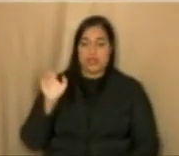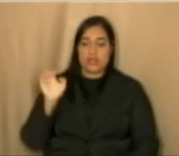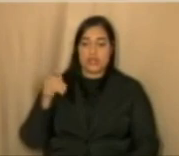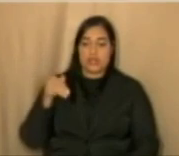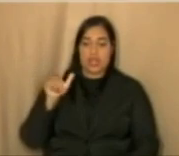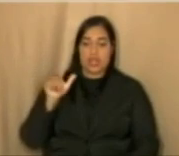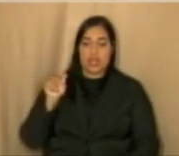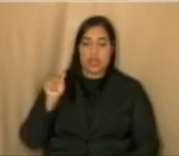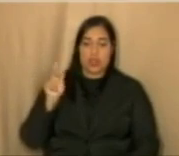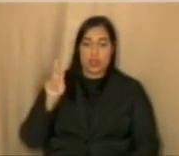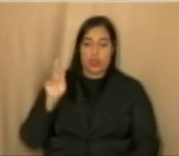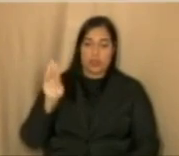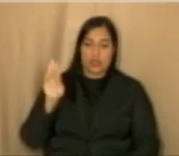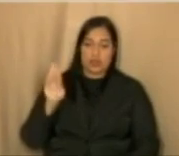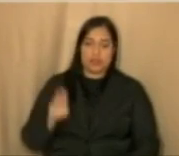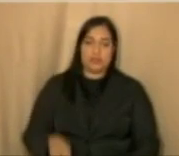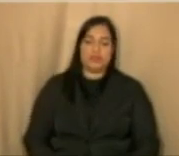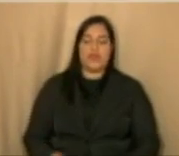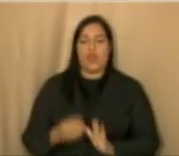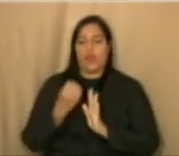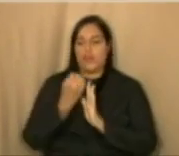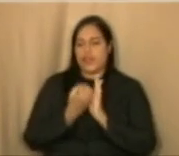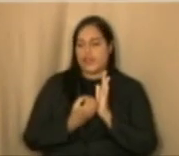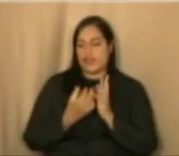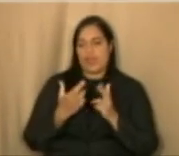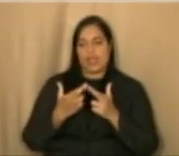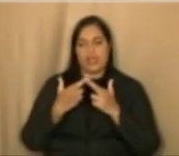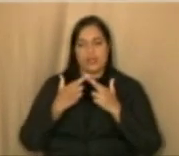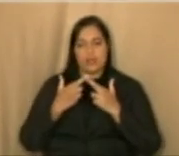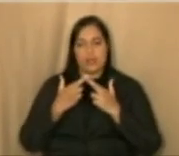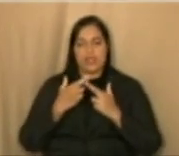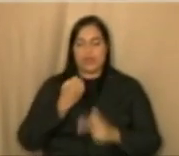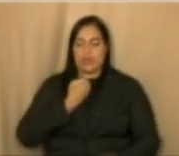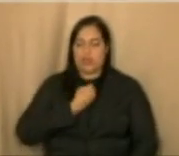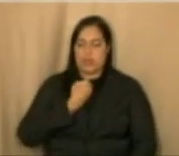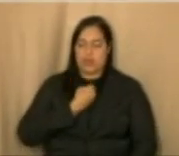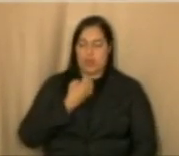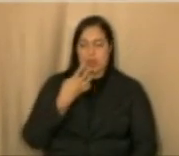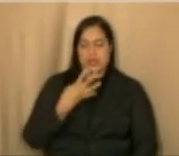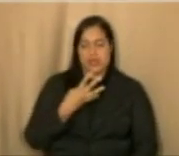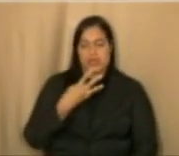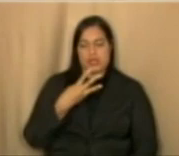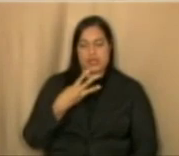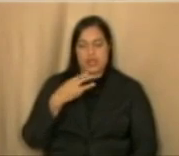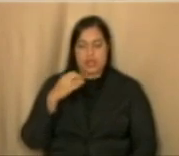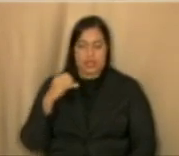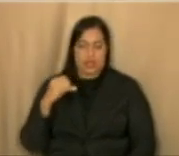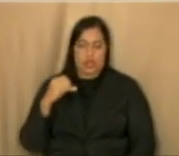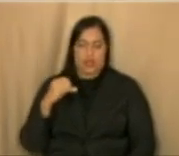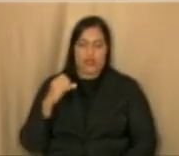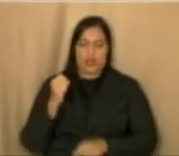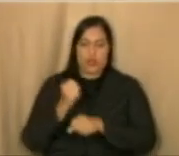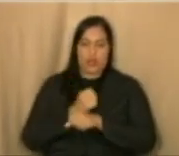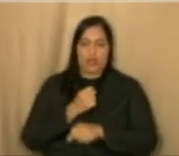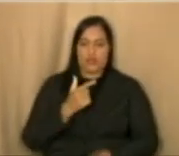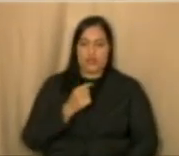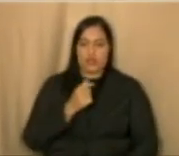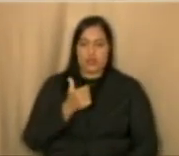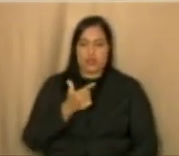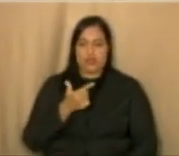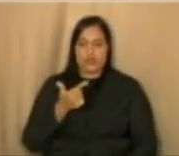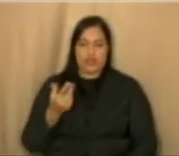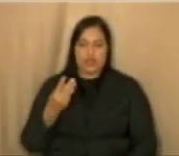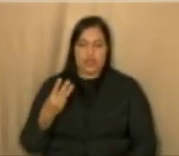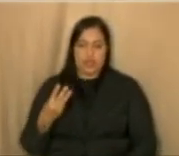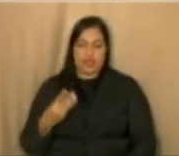ofícios daquele alimentos como de número 439/2013 para realização do serviço de